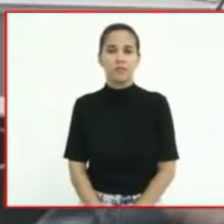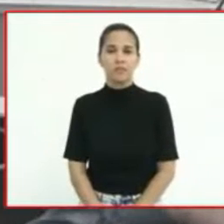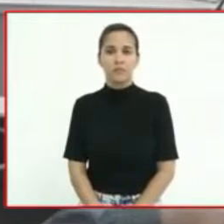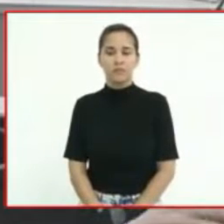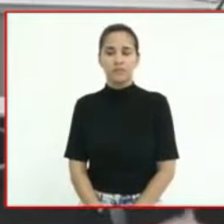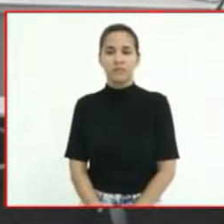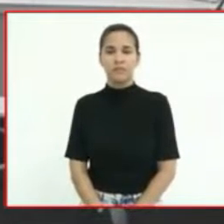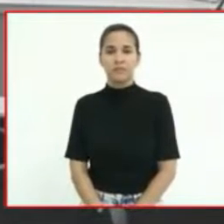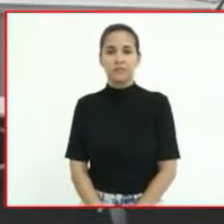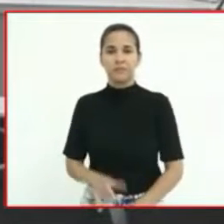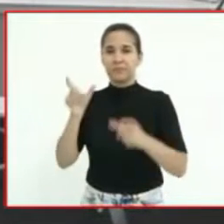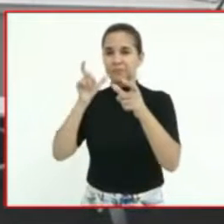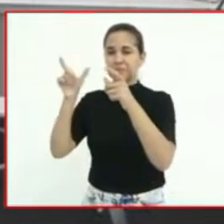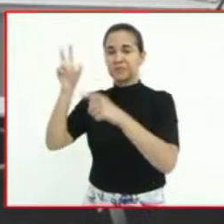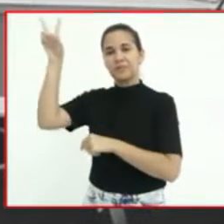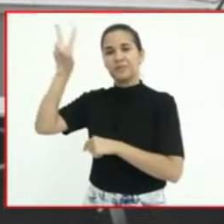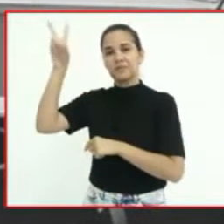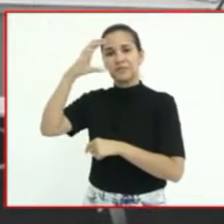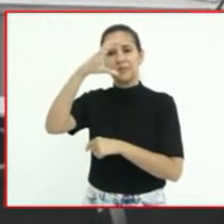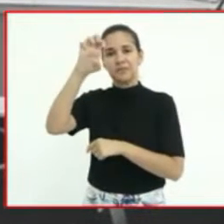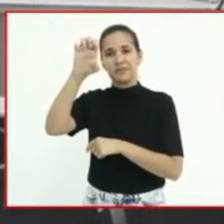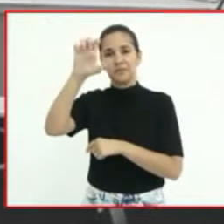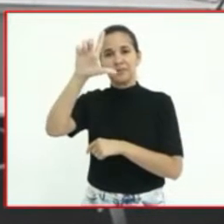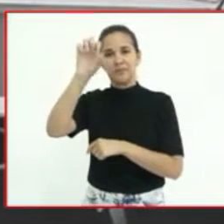Com a palavra, vereador Celso.